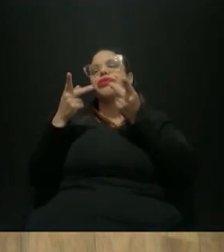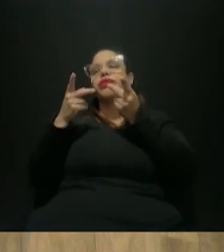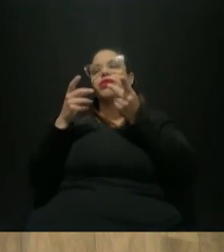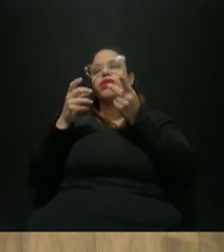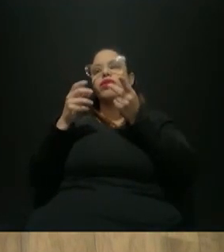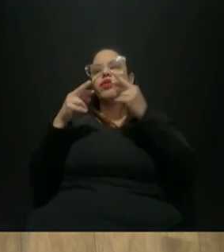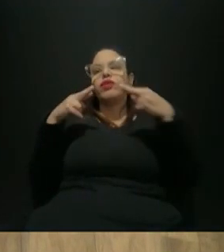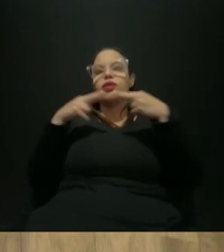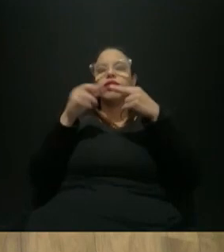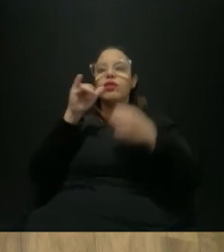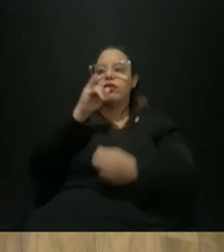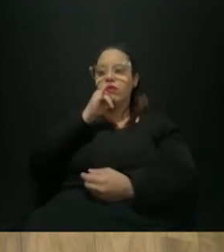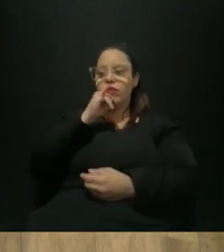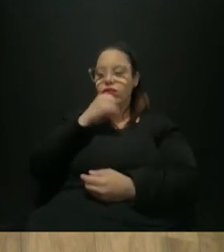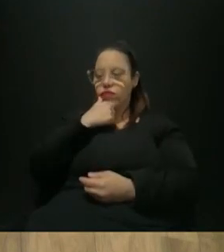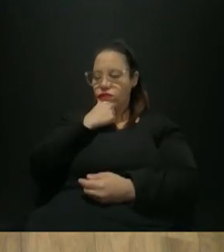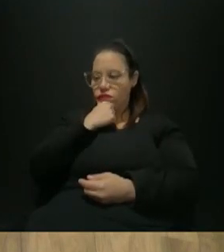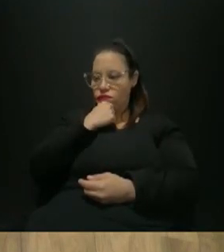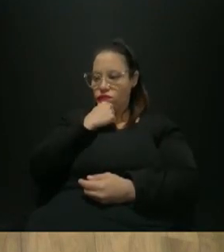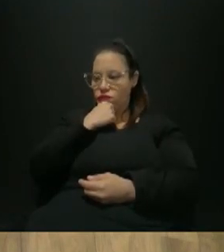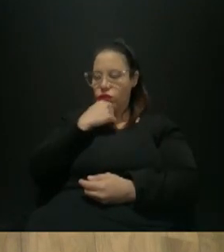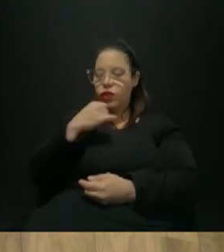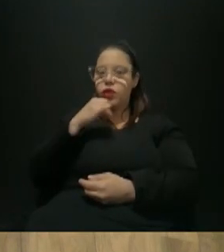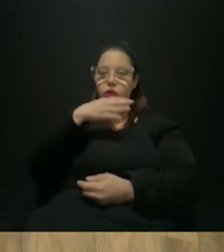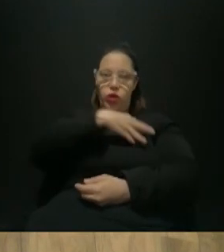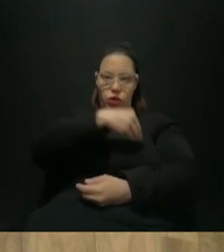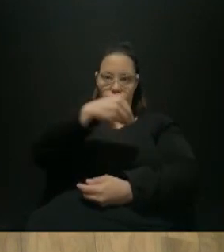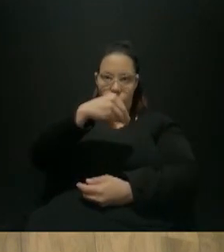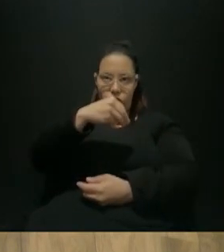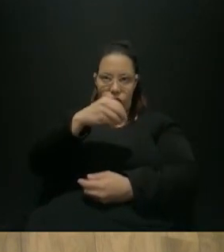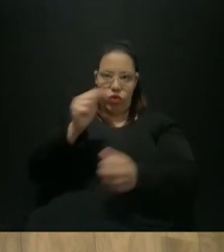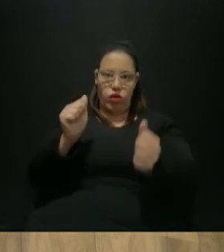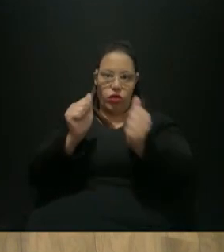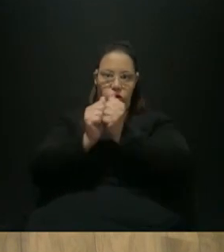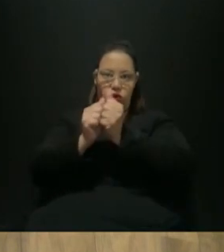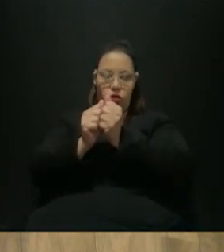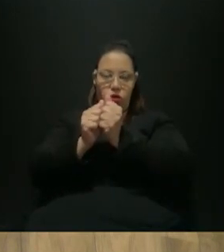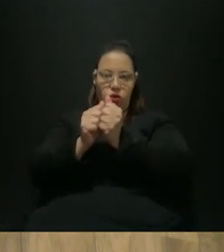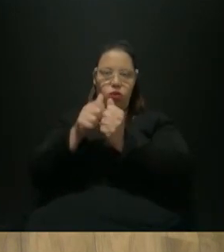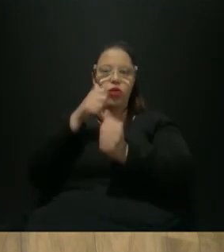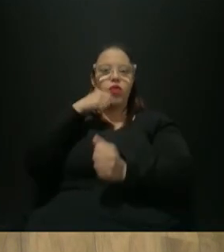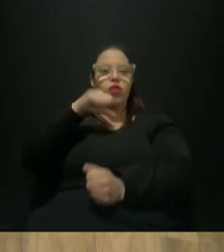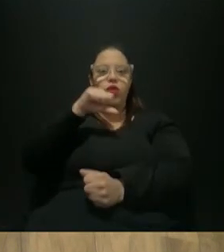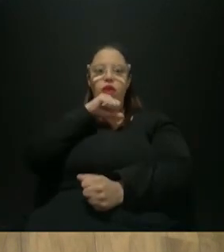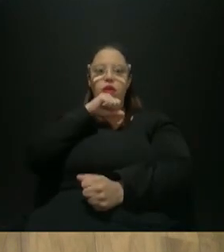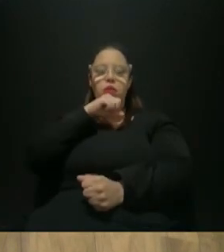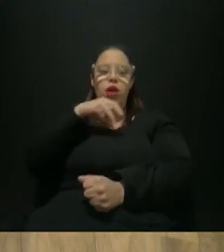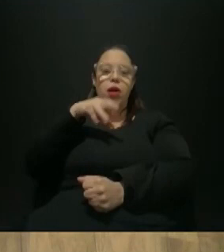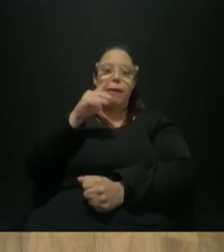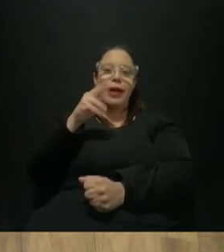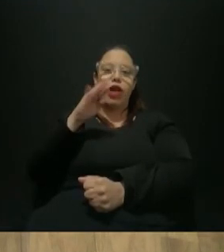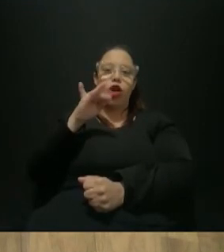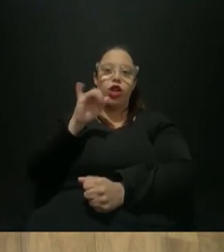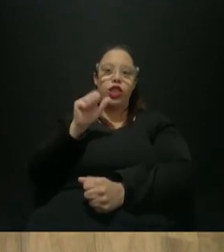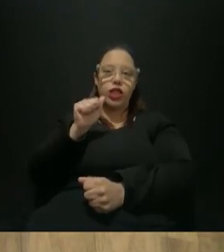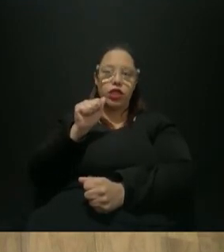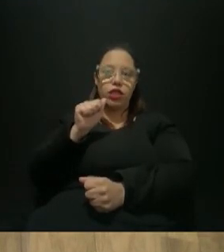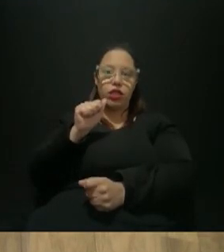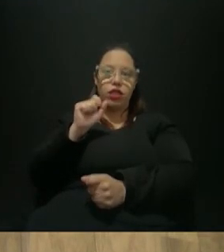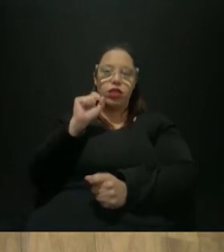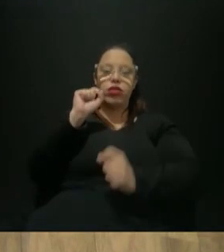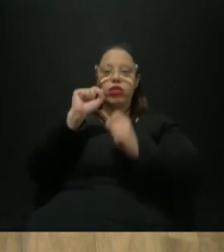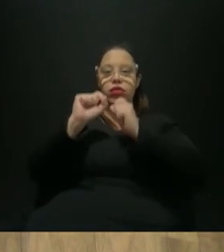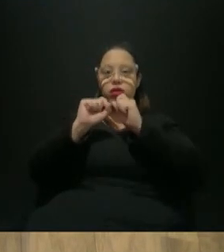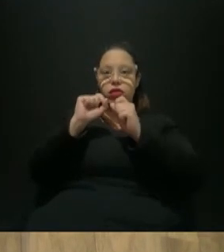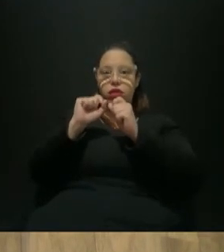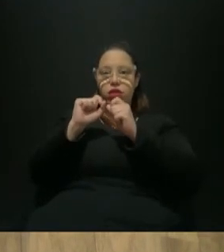exemplo, do filho com a mãe biológica, uma série de coisas, mas nem sempre essa mãe biológica, no caso a gente vai centralizar,